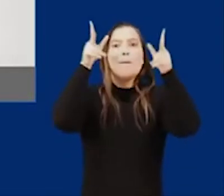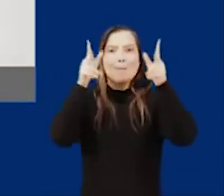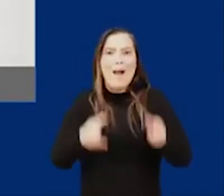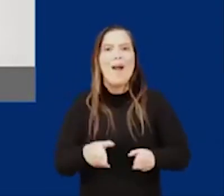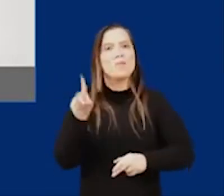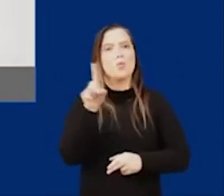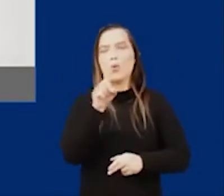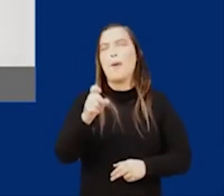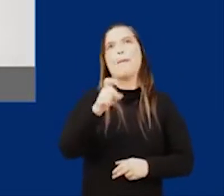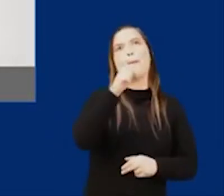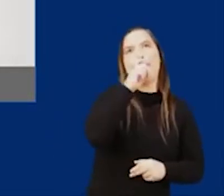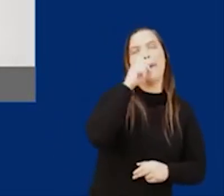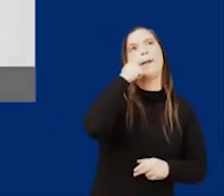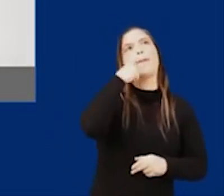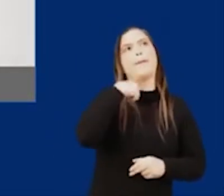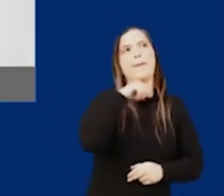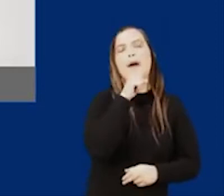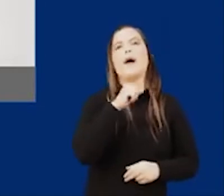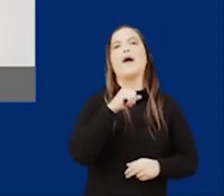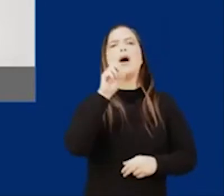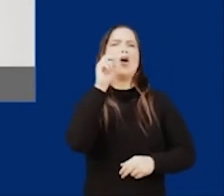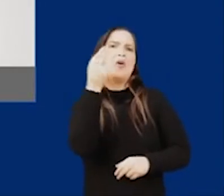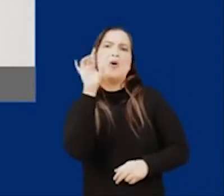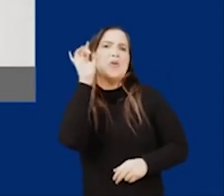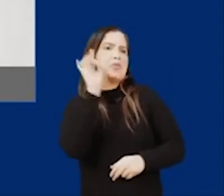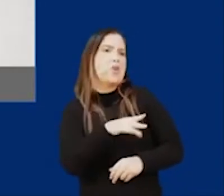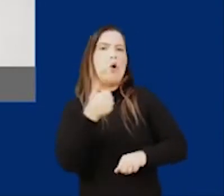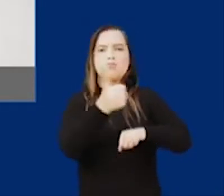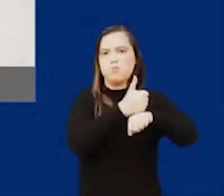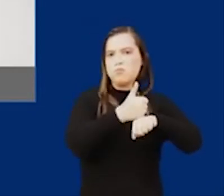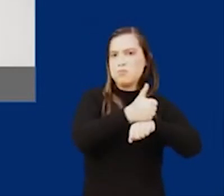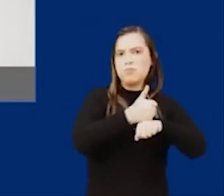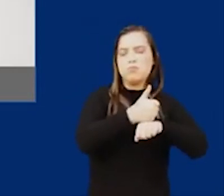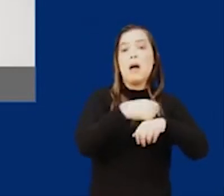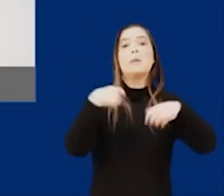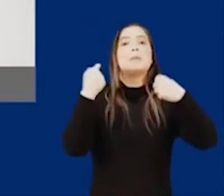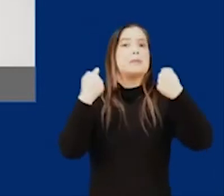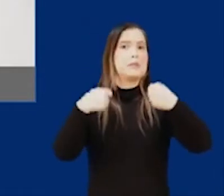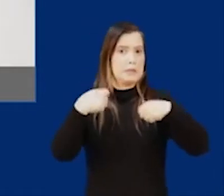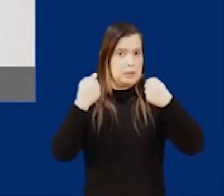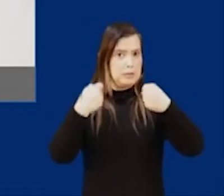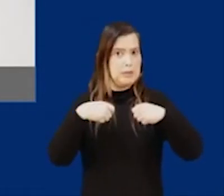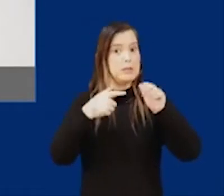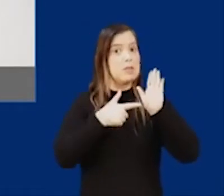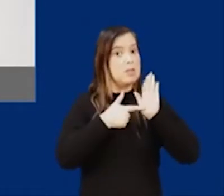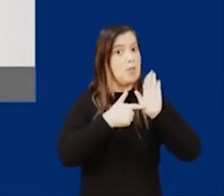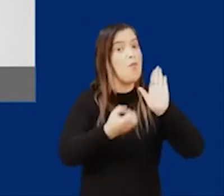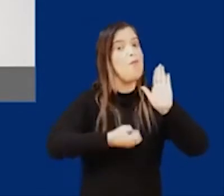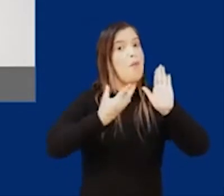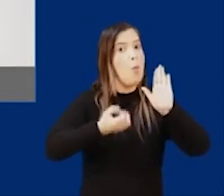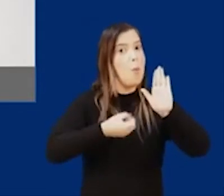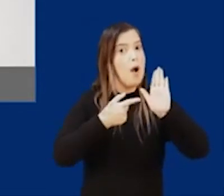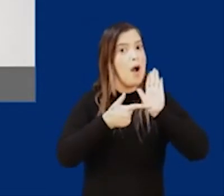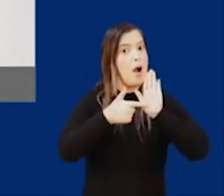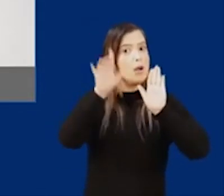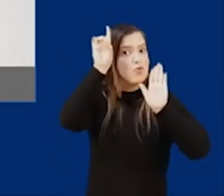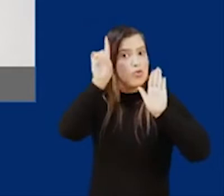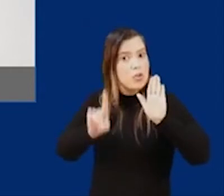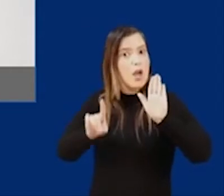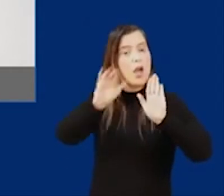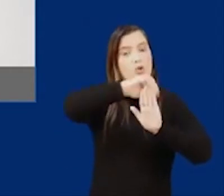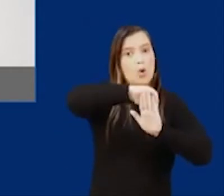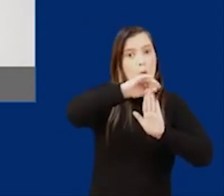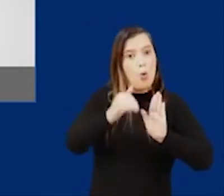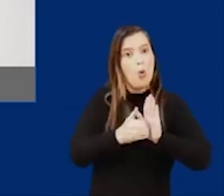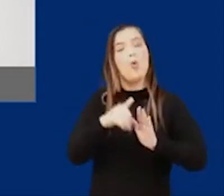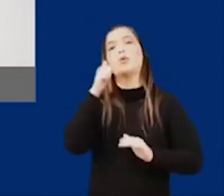sejamos pais, mesmo que ou só profissionais, que a gente precisa sim informar e garantir para todas as